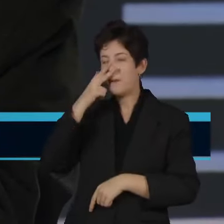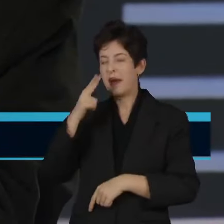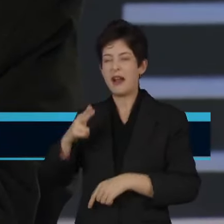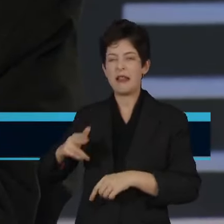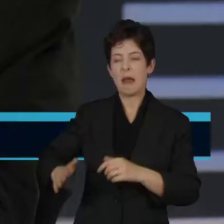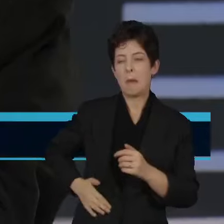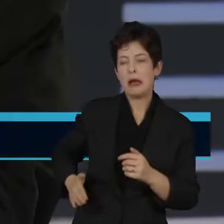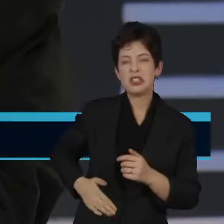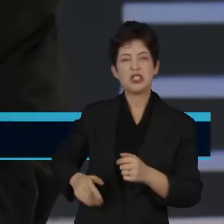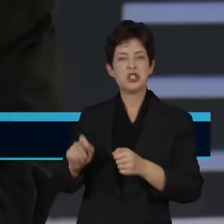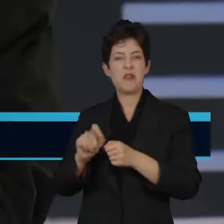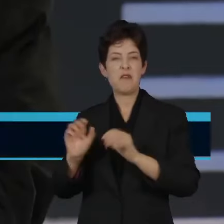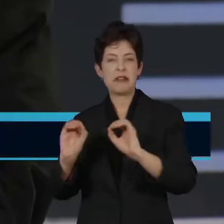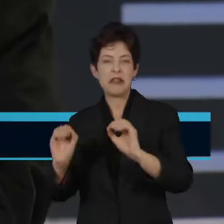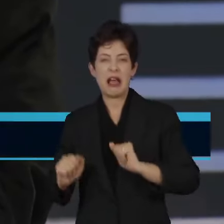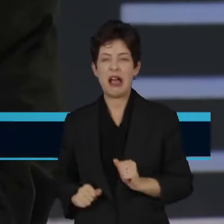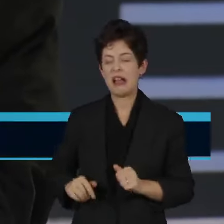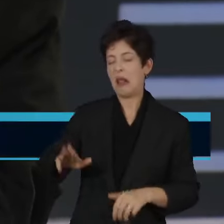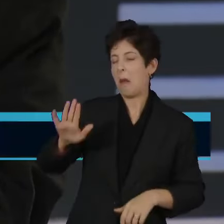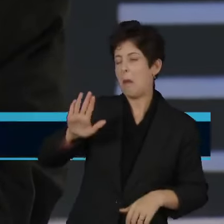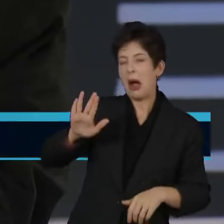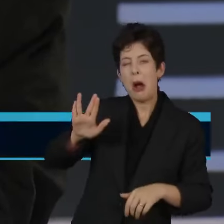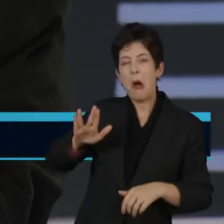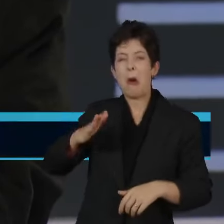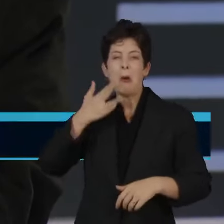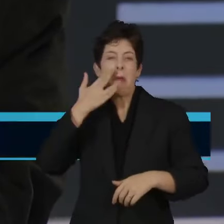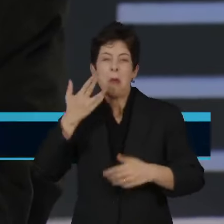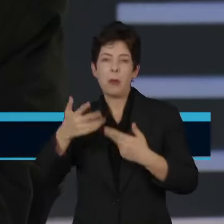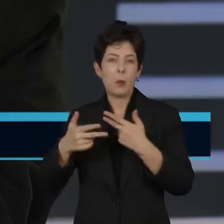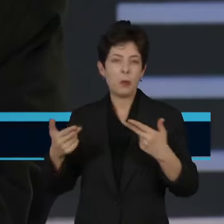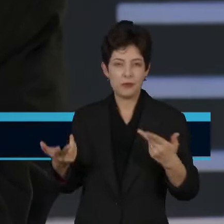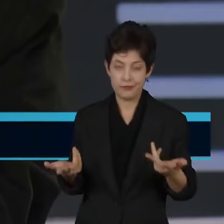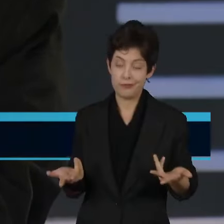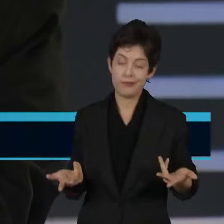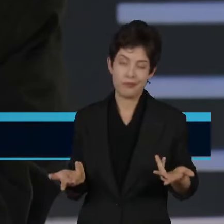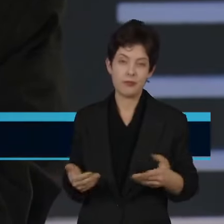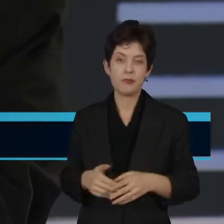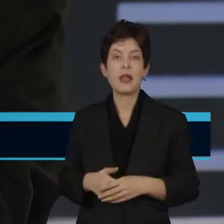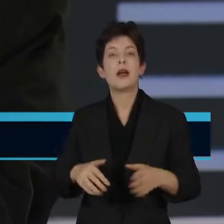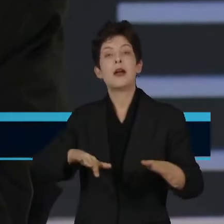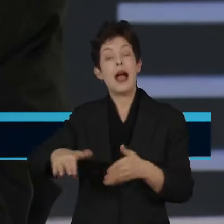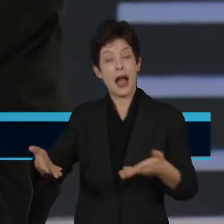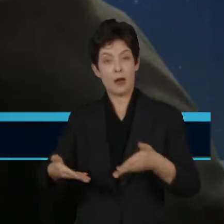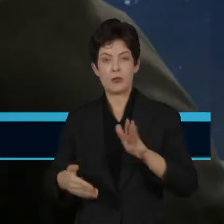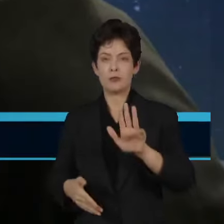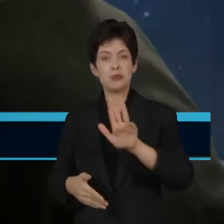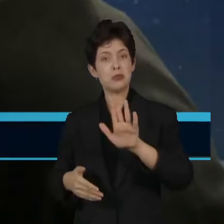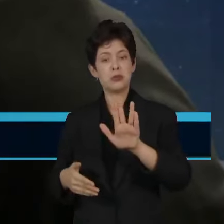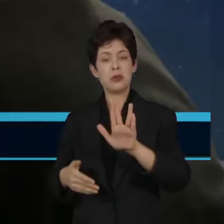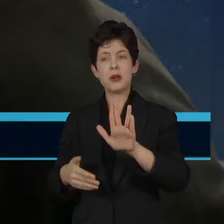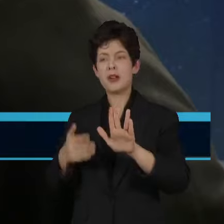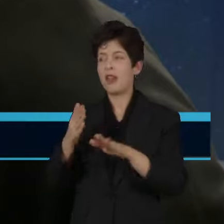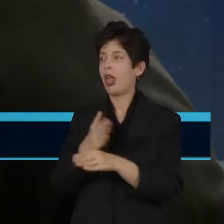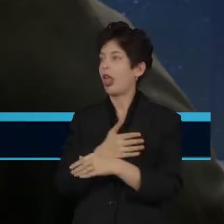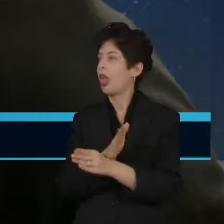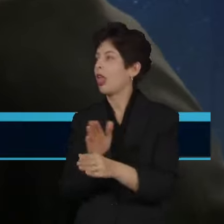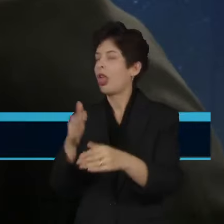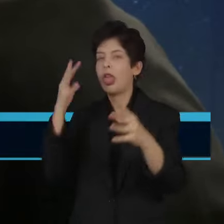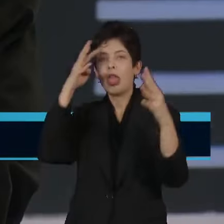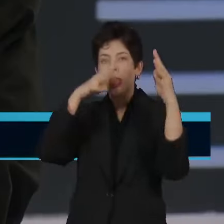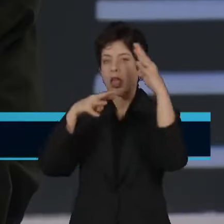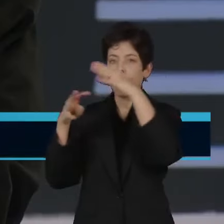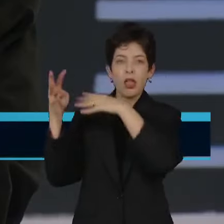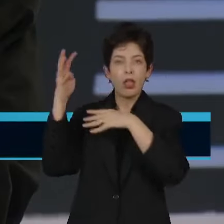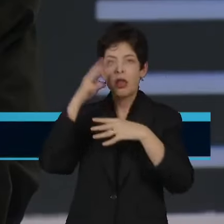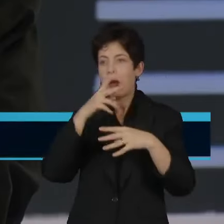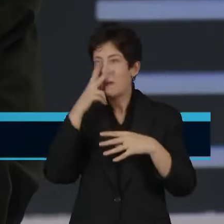bandido, que não fazia nada, fumava maconha, não sei o quê. É, agora, o governo Lula está bastante perdido, né? A impressão que a